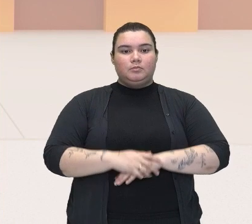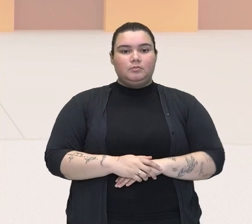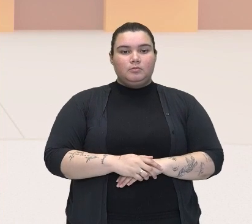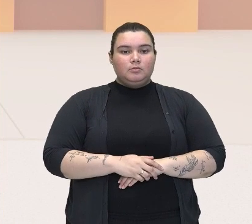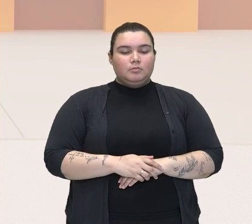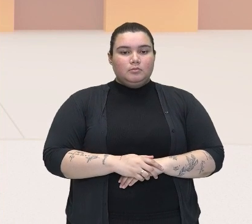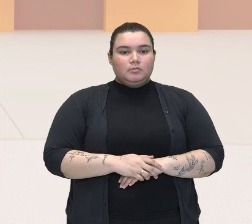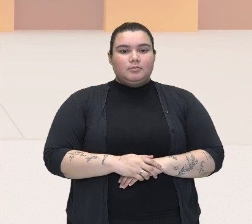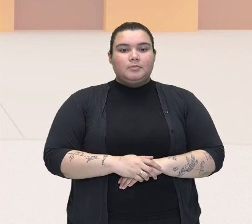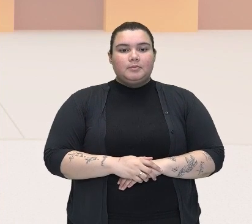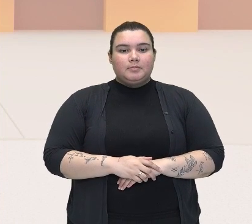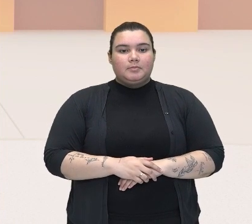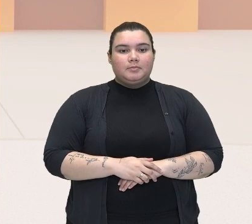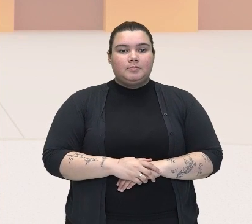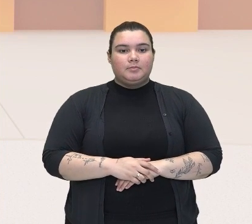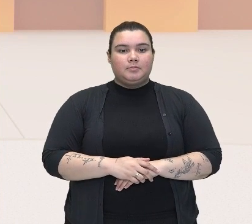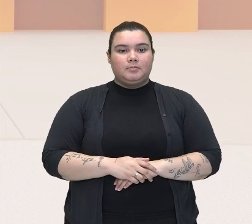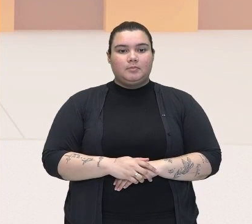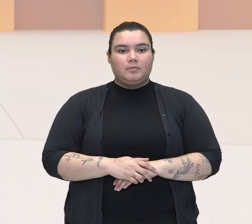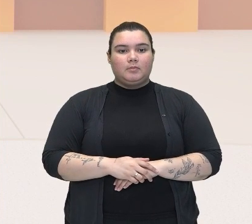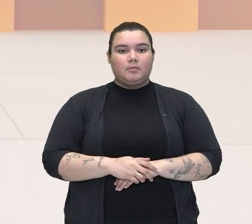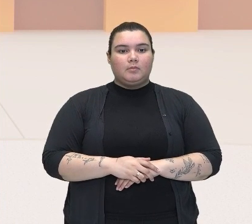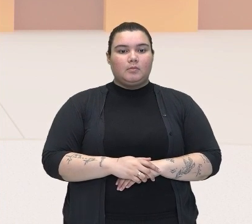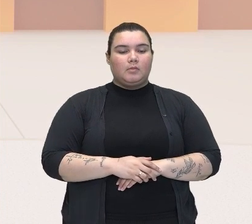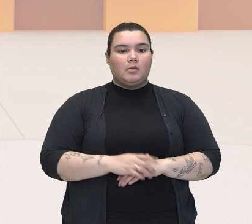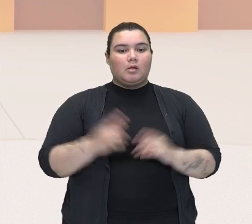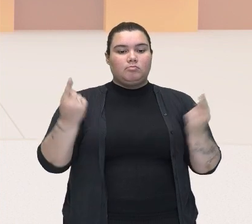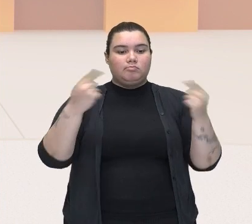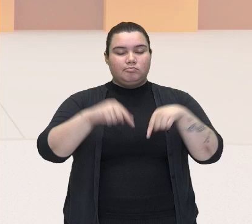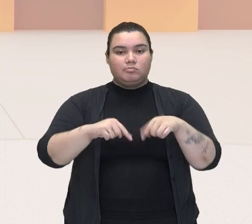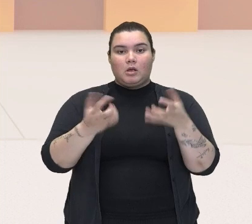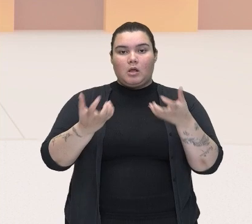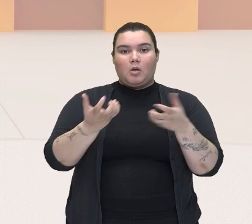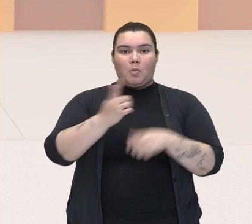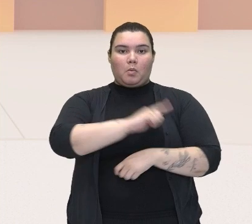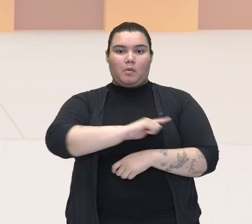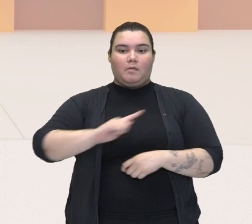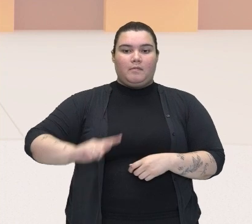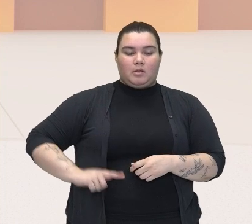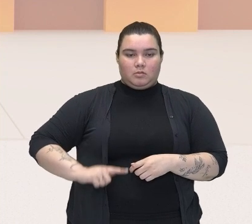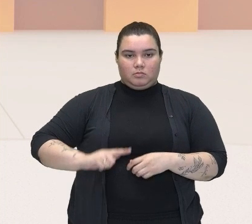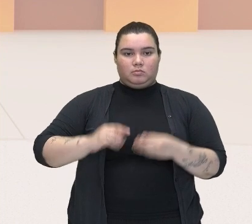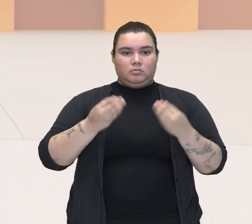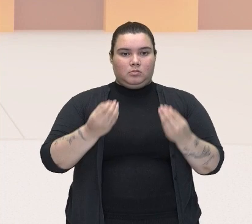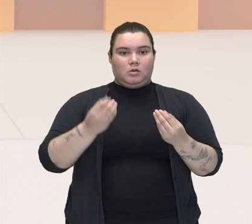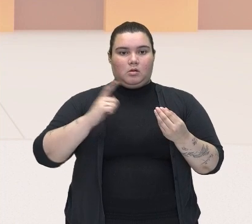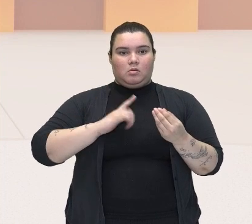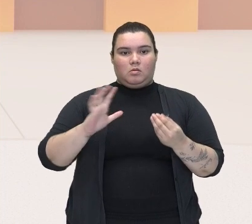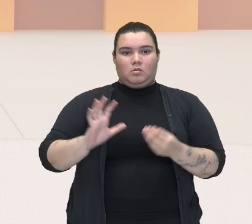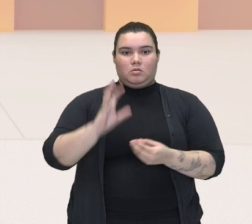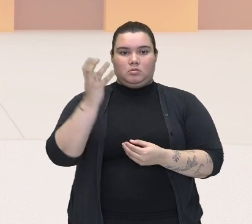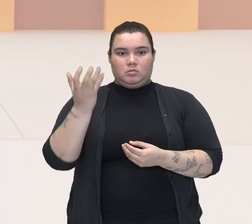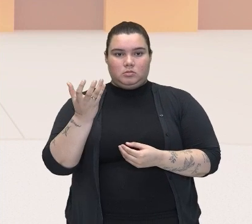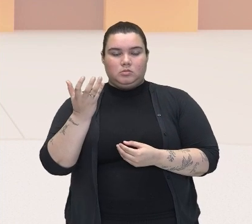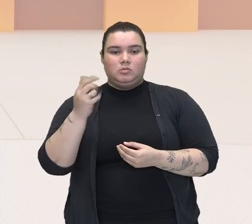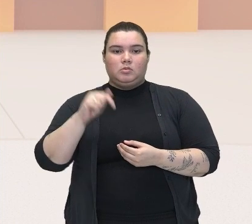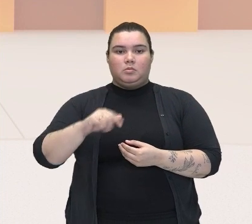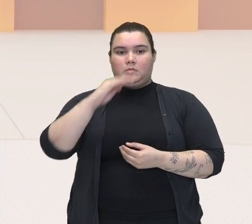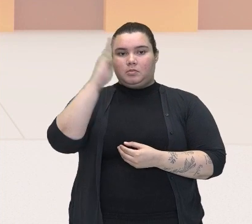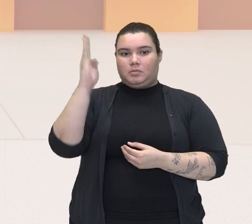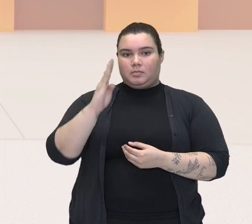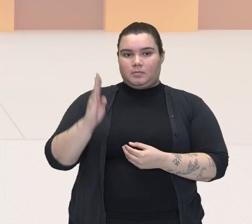quando vários partidos disputam as esferas governamentais, como ocorre e vem ocorrendo no